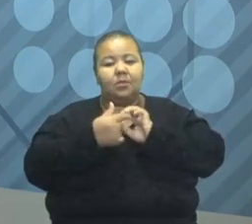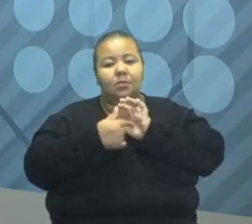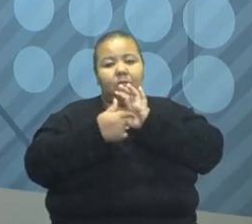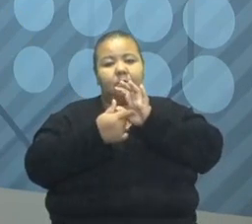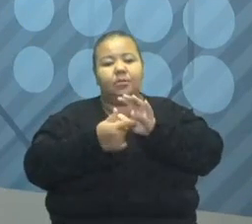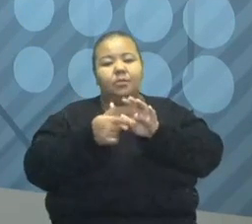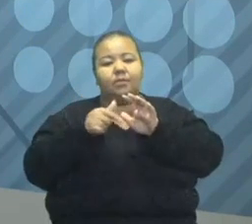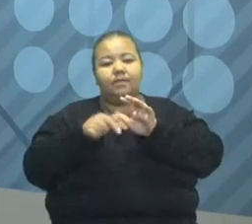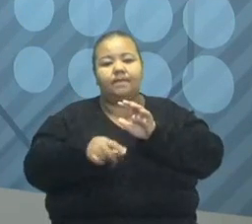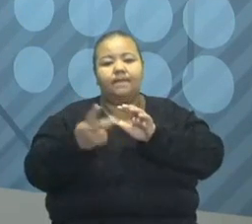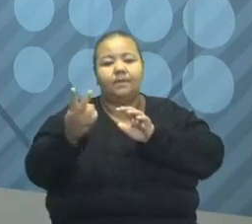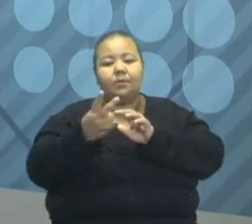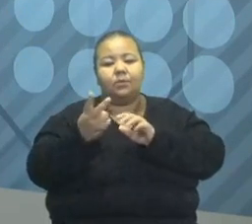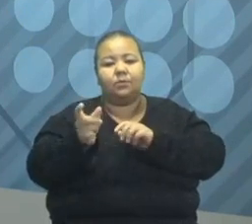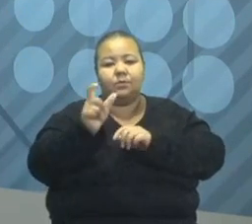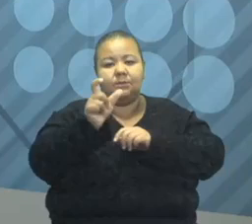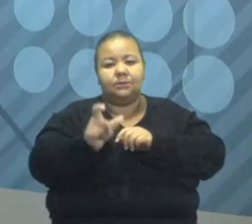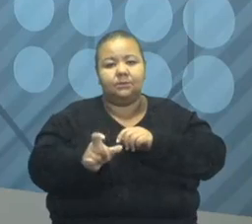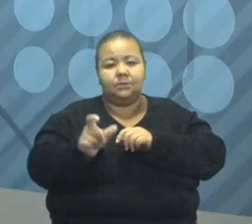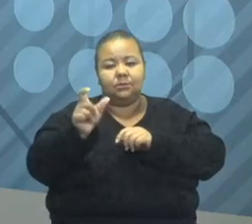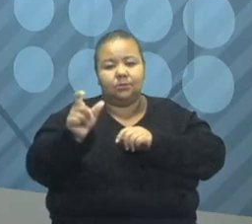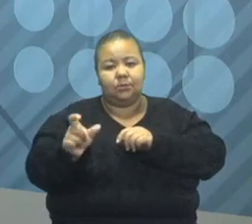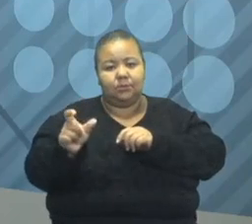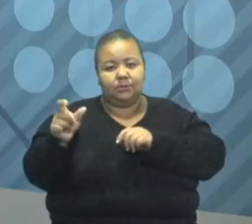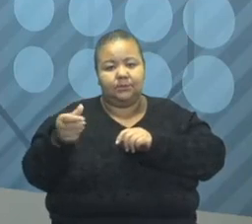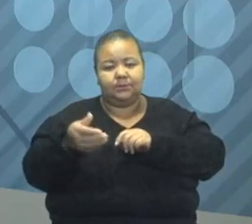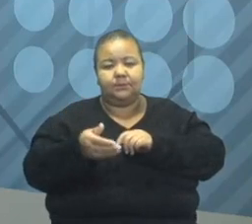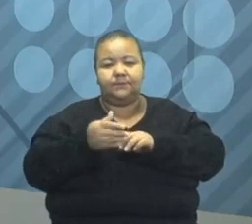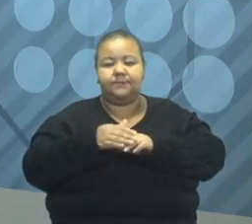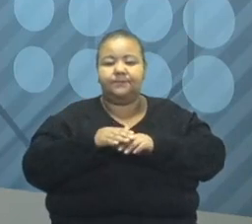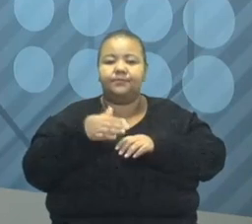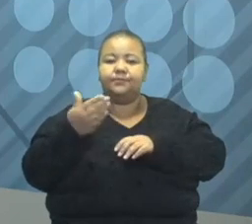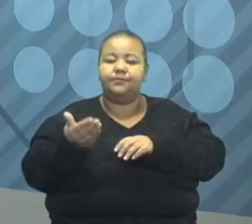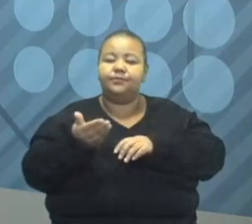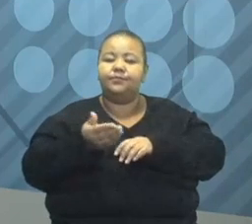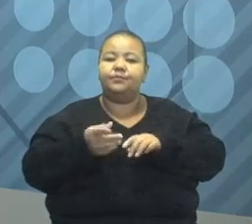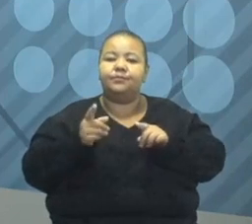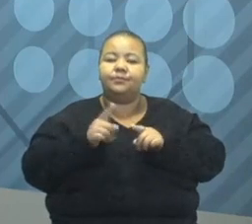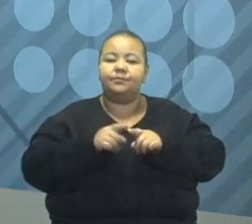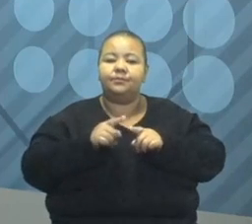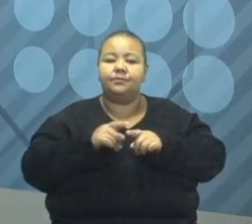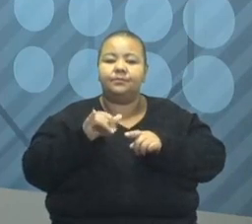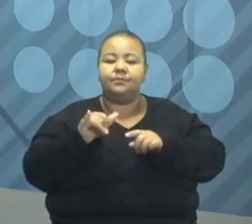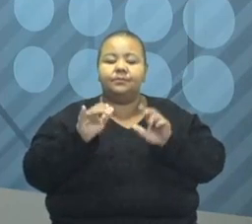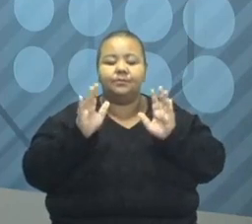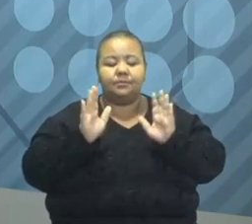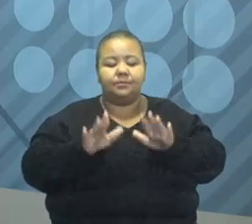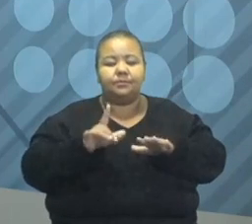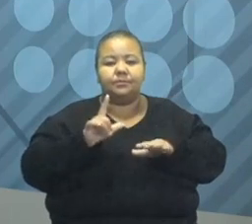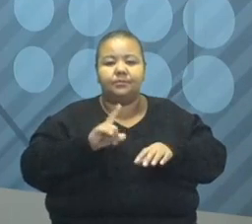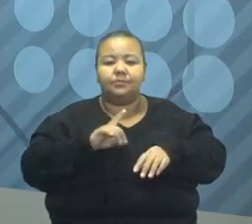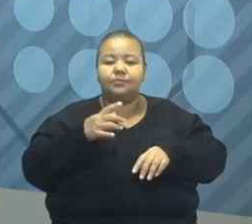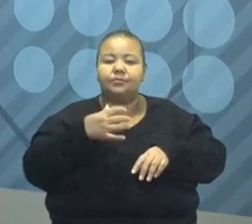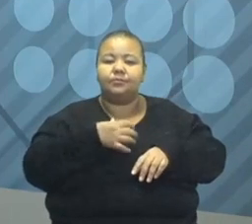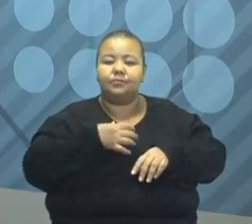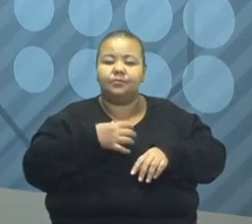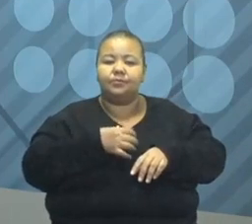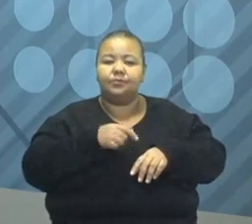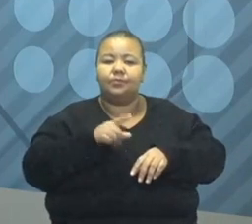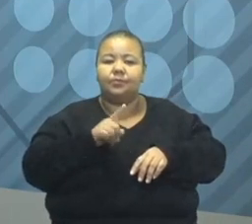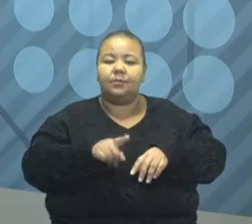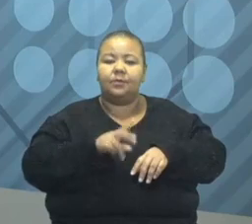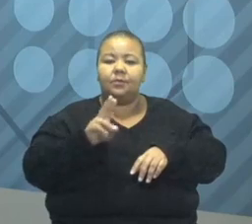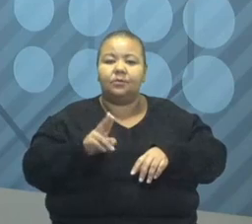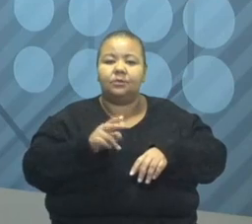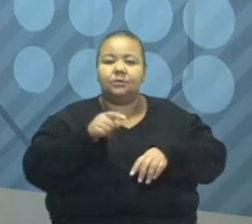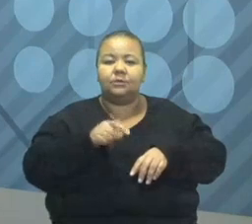ampliando a nossa matriz com duas colunas. Ou ainda, se você já tiver já um jeito para